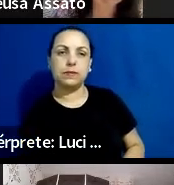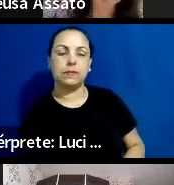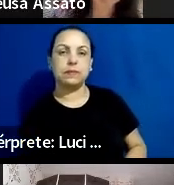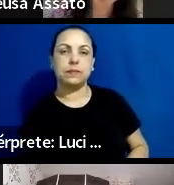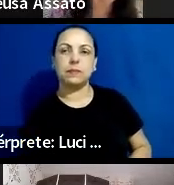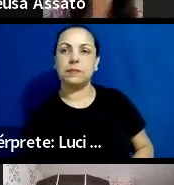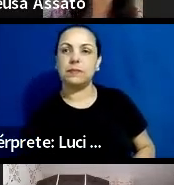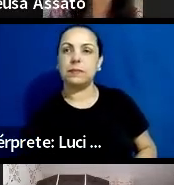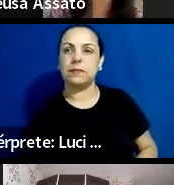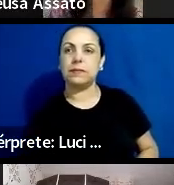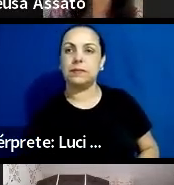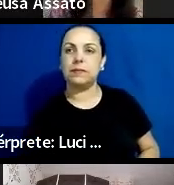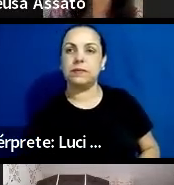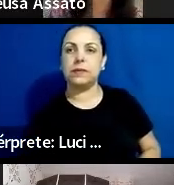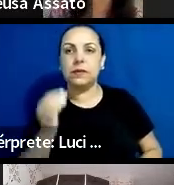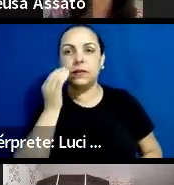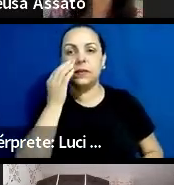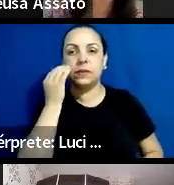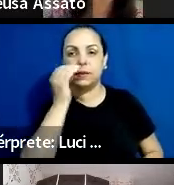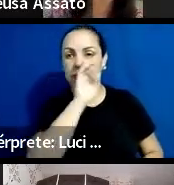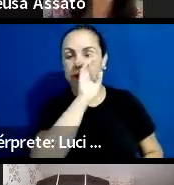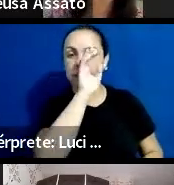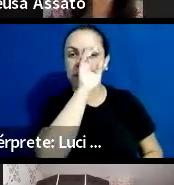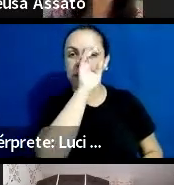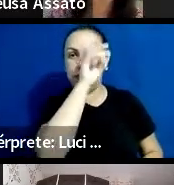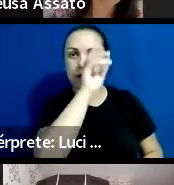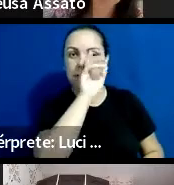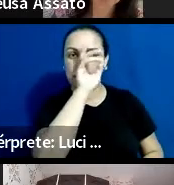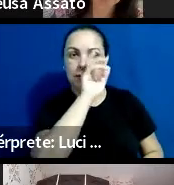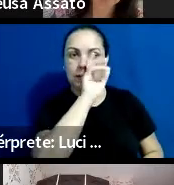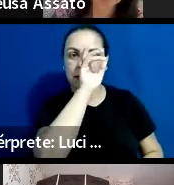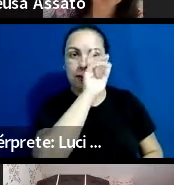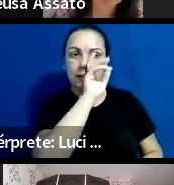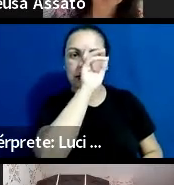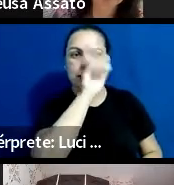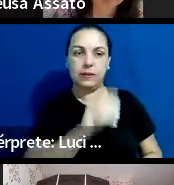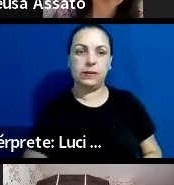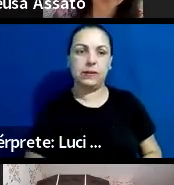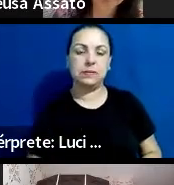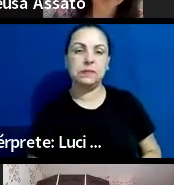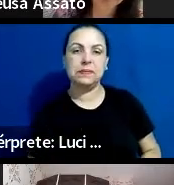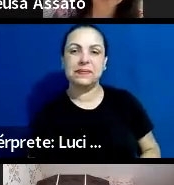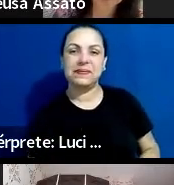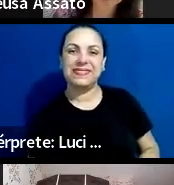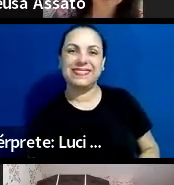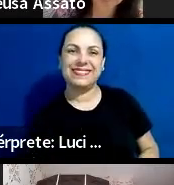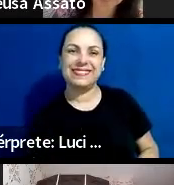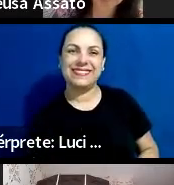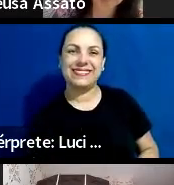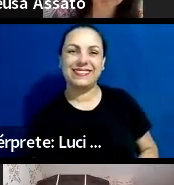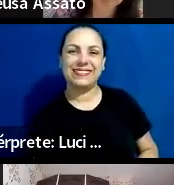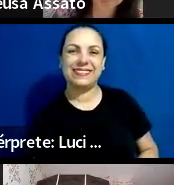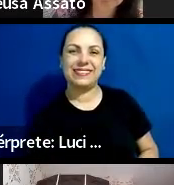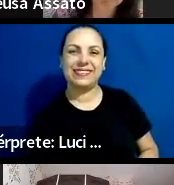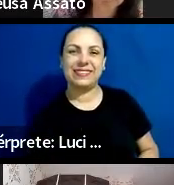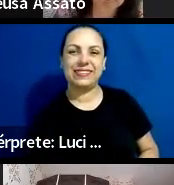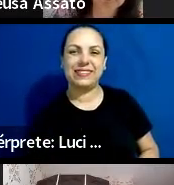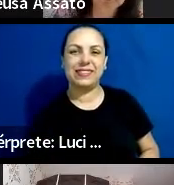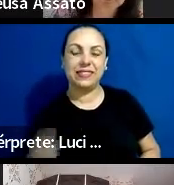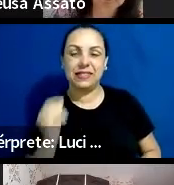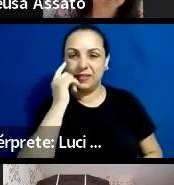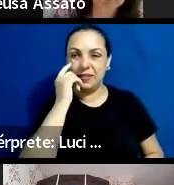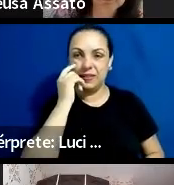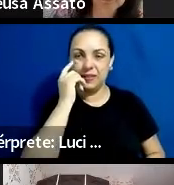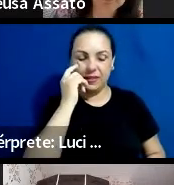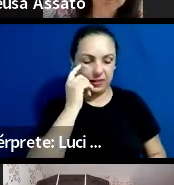a gente vai, mas qualquer hora não sei, viu? Qualquer hora vai ficar tudo escuro aí. Aí vocês já vão será? entender que